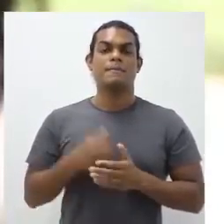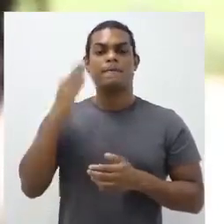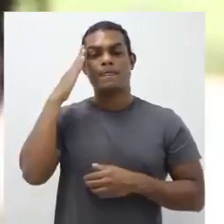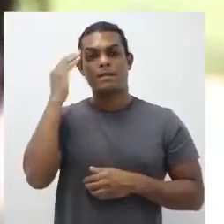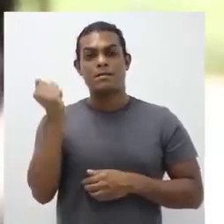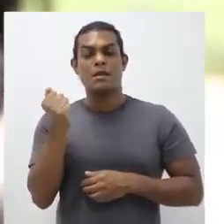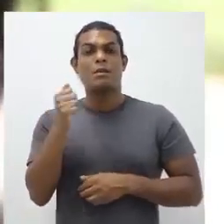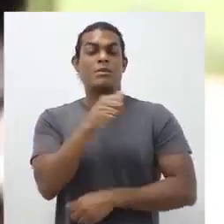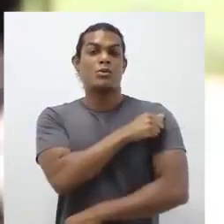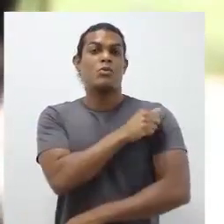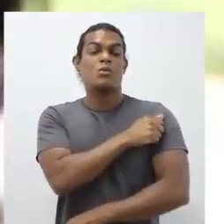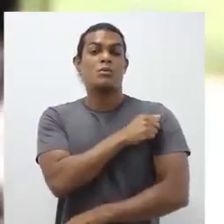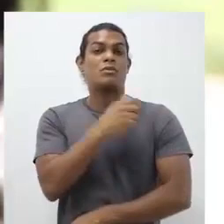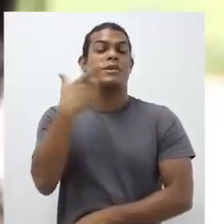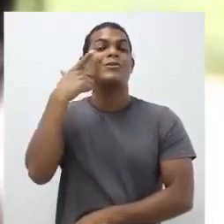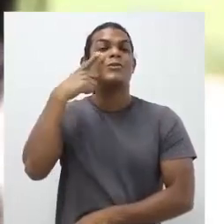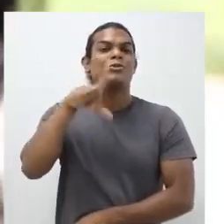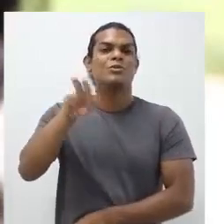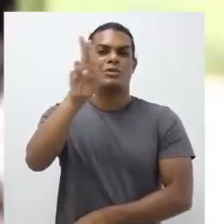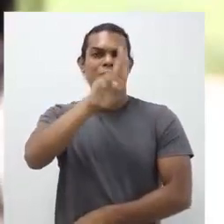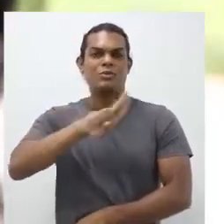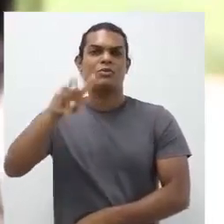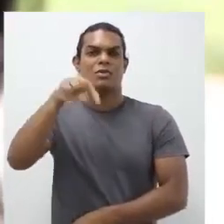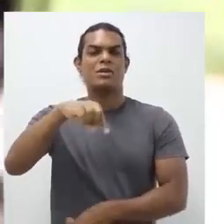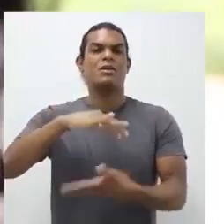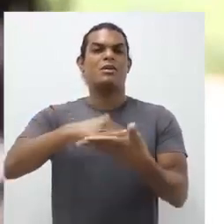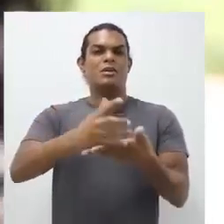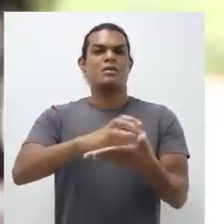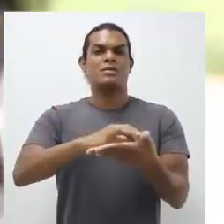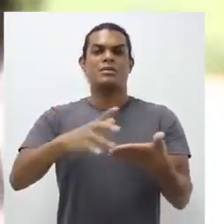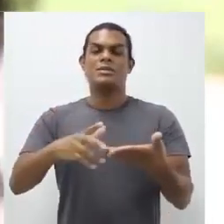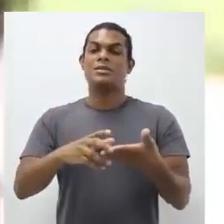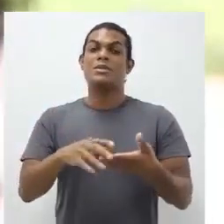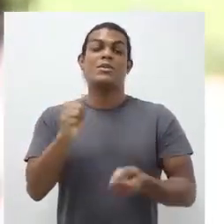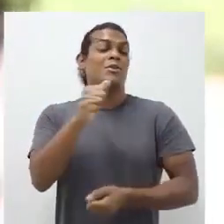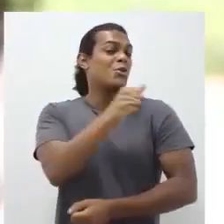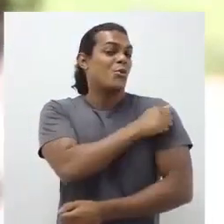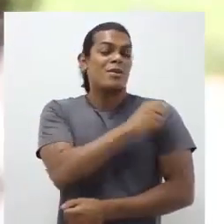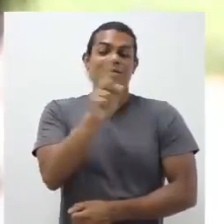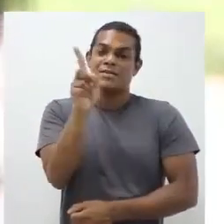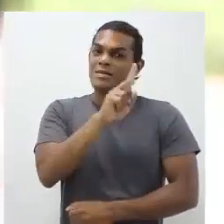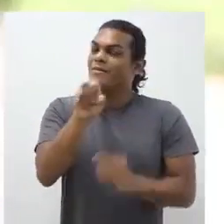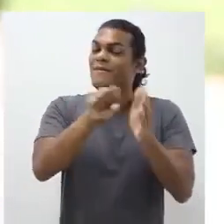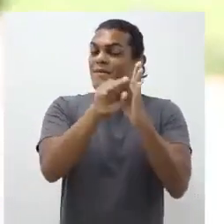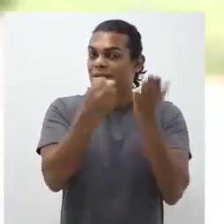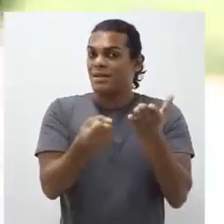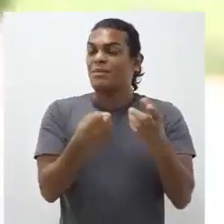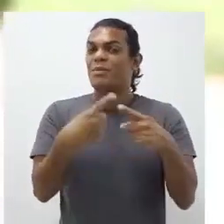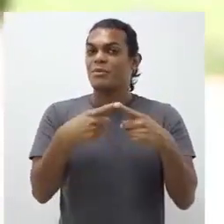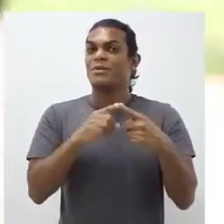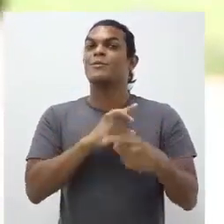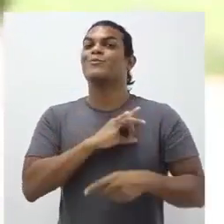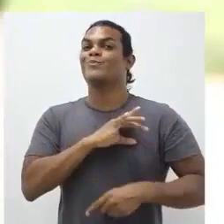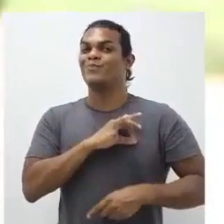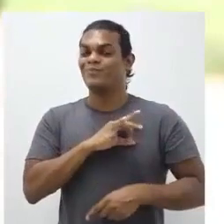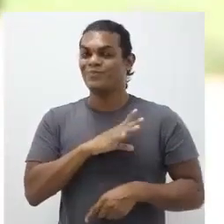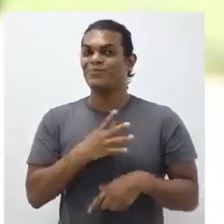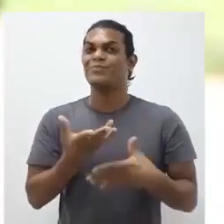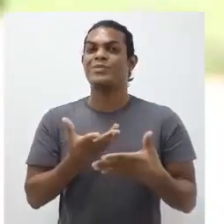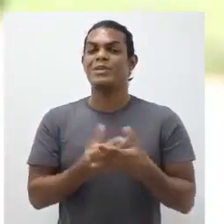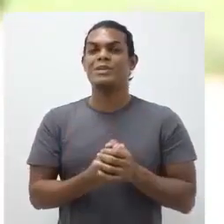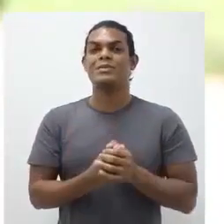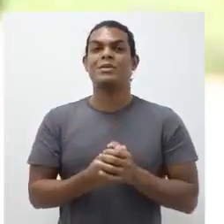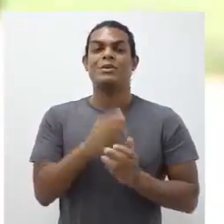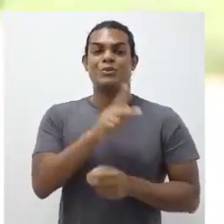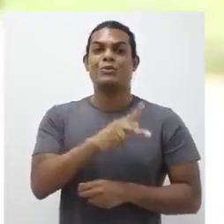conseguir manusear, ele não vai quebrar os dispositivos, que é um dos grandes receios, né, que o